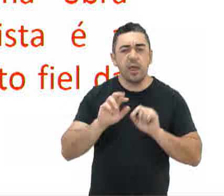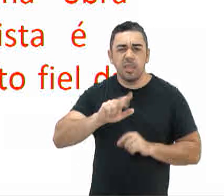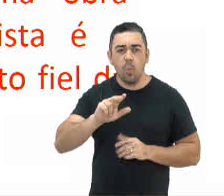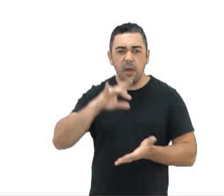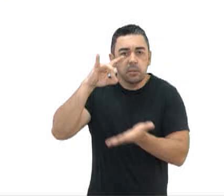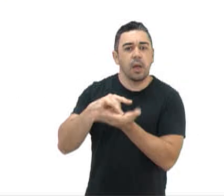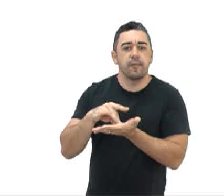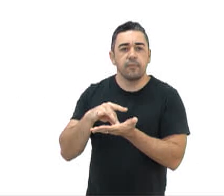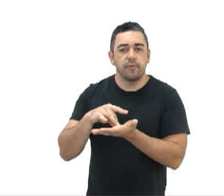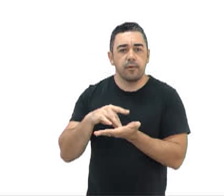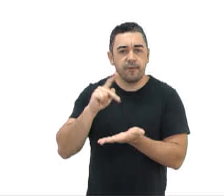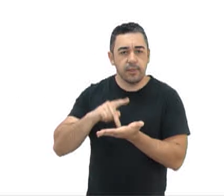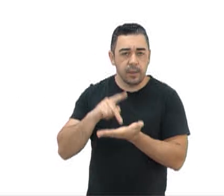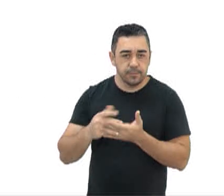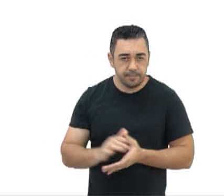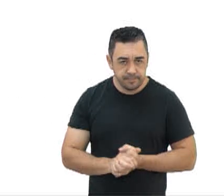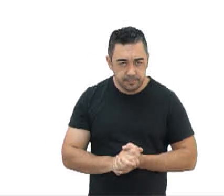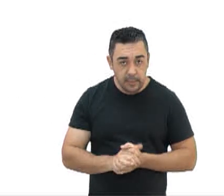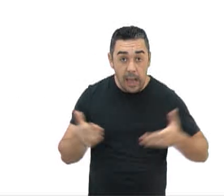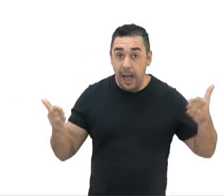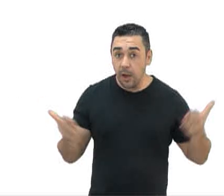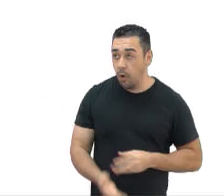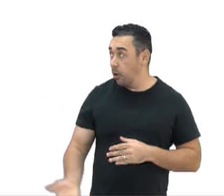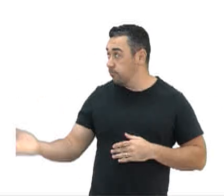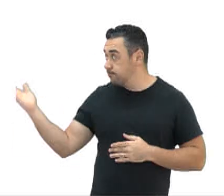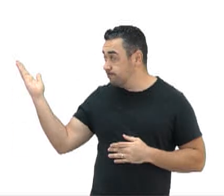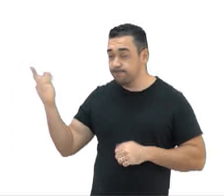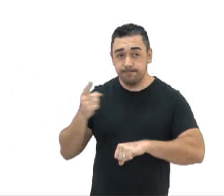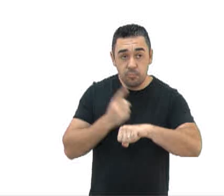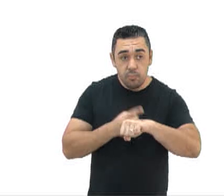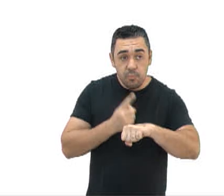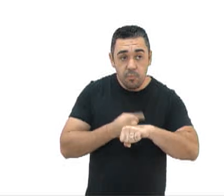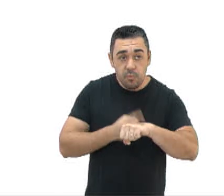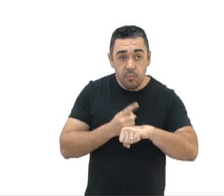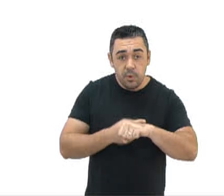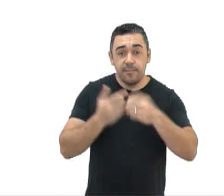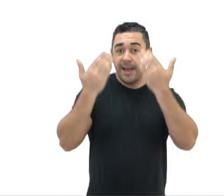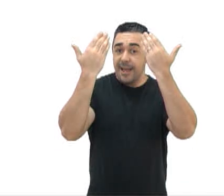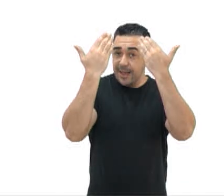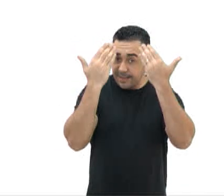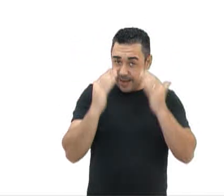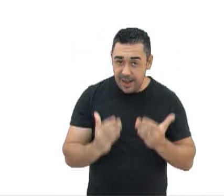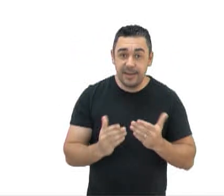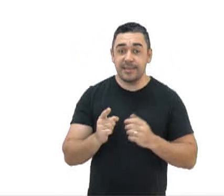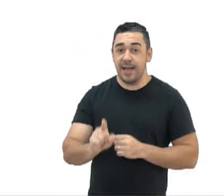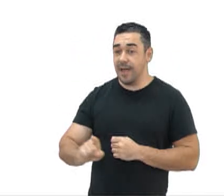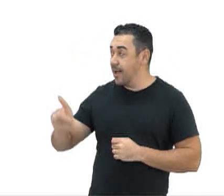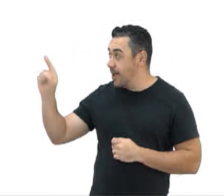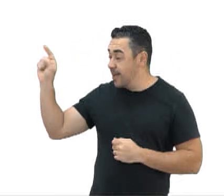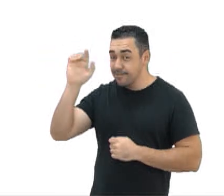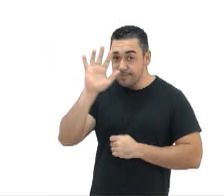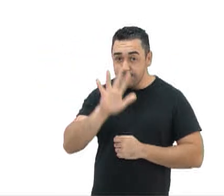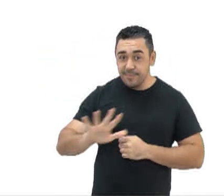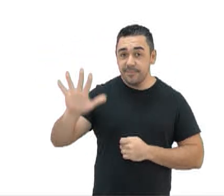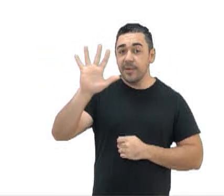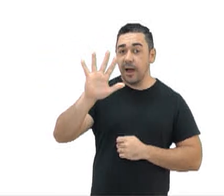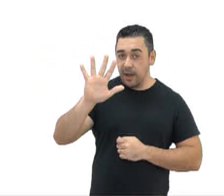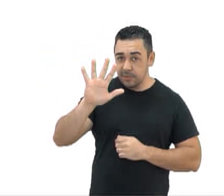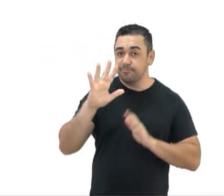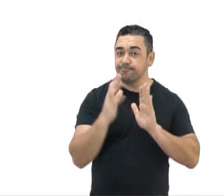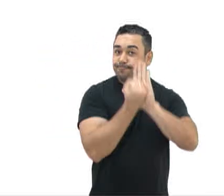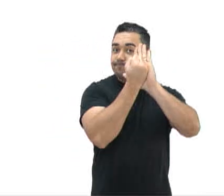da realidade. Agora é o momento, então, de analisarmos essa imagem